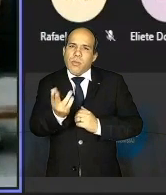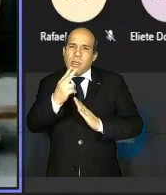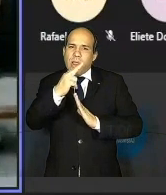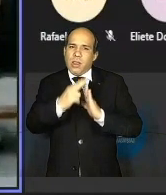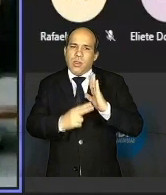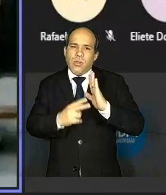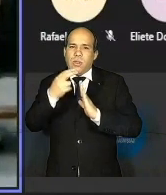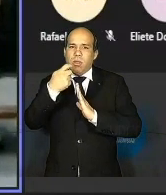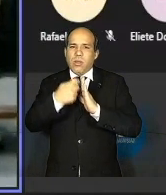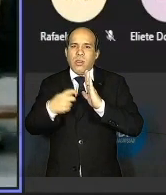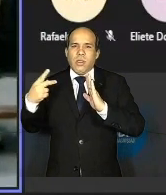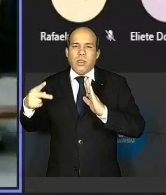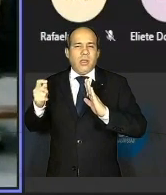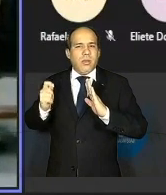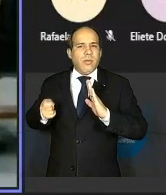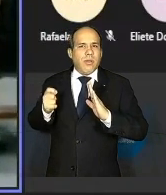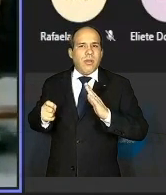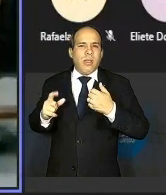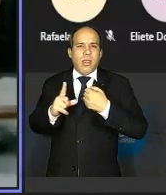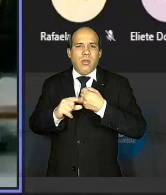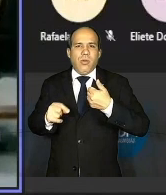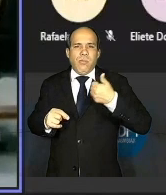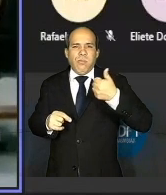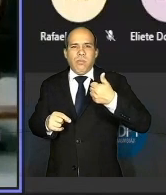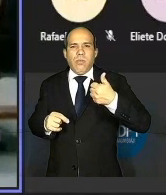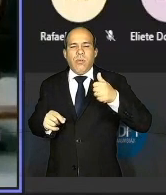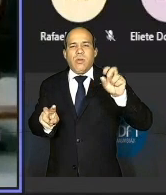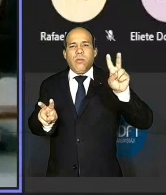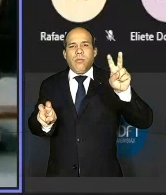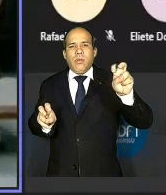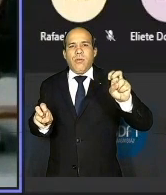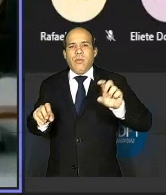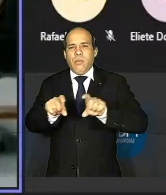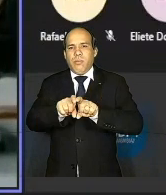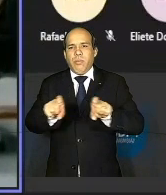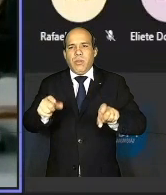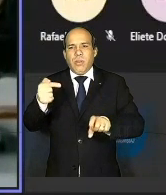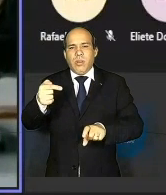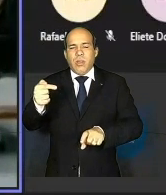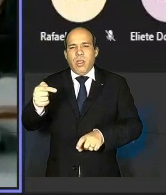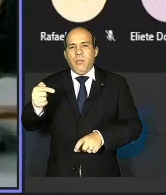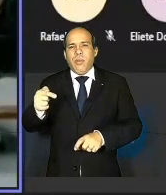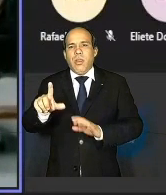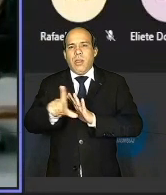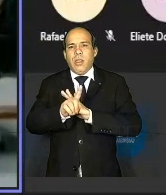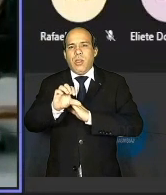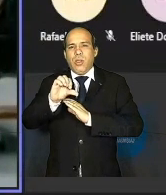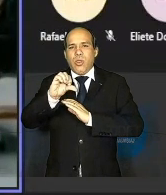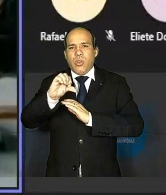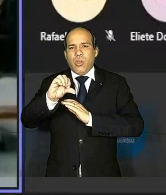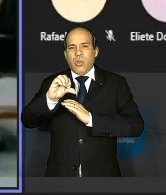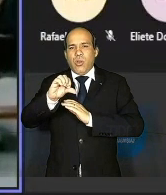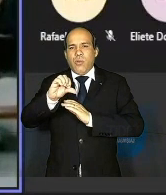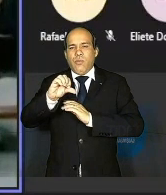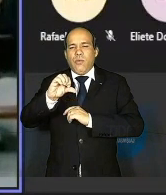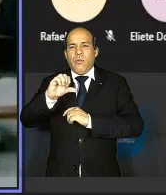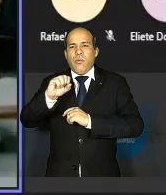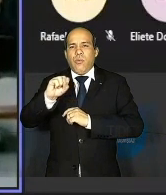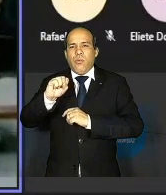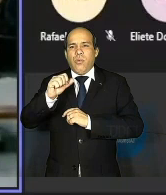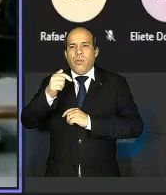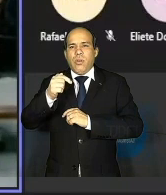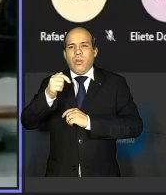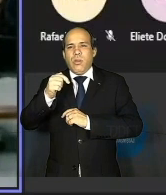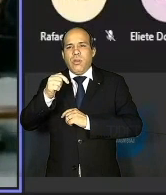Com as devidas vênias, a leitura da sentença apelada do artigo 1º, parágrafo 7º da Lei 9870 não